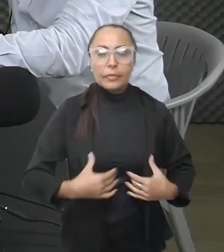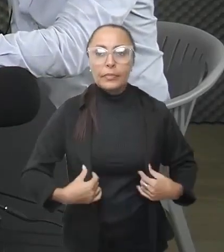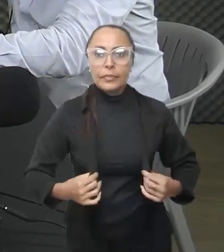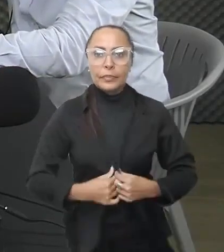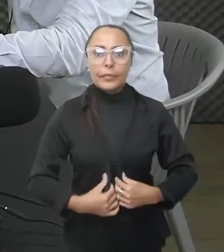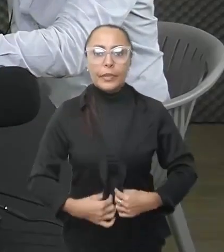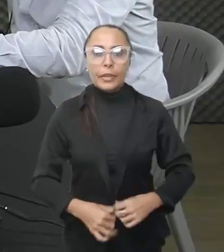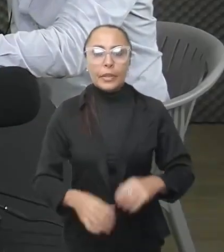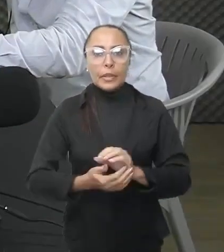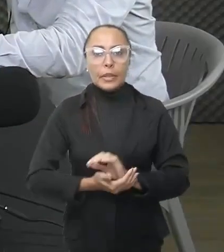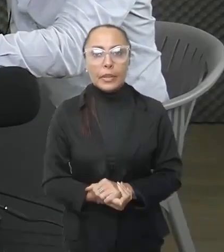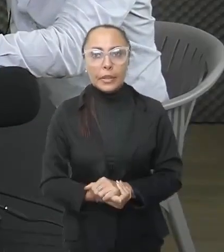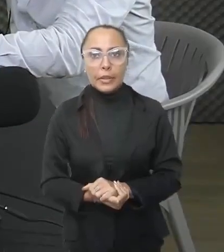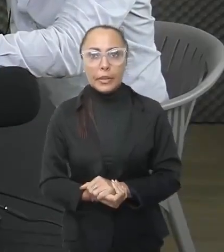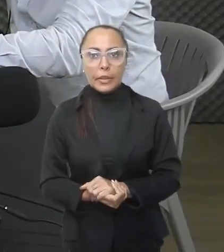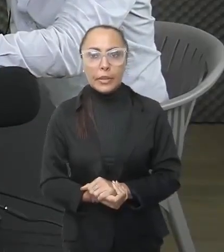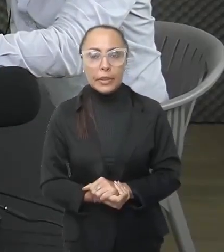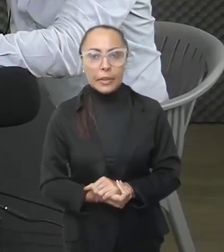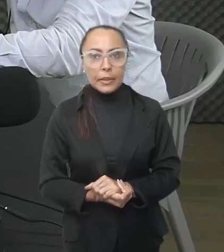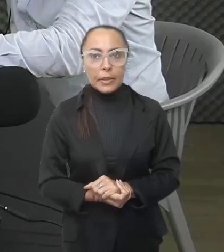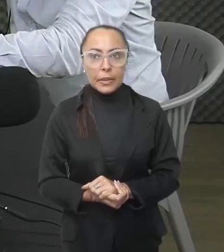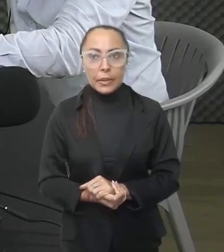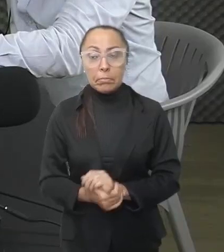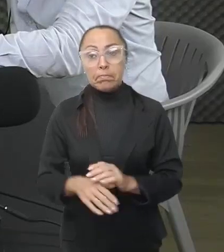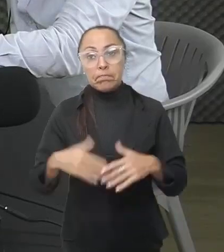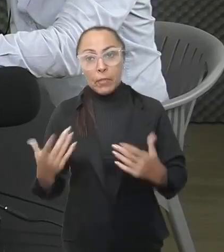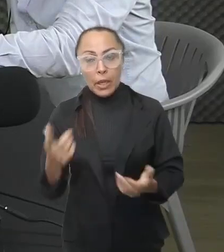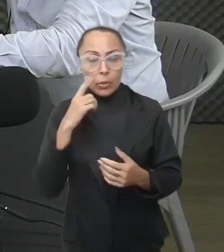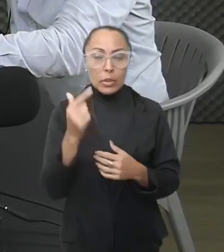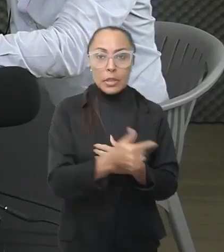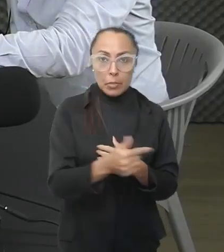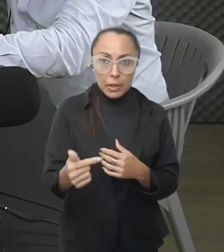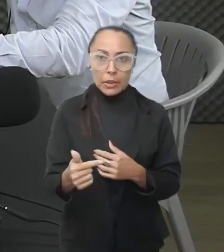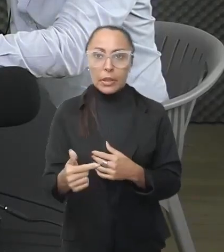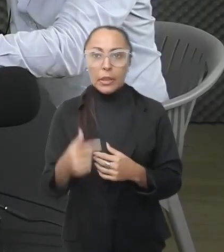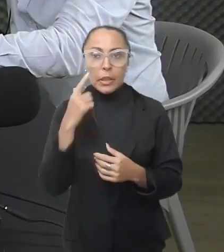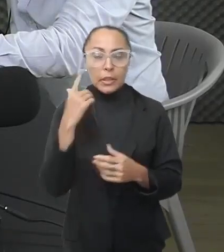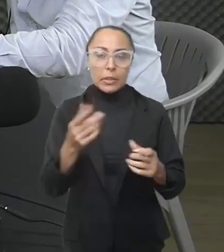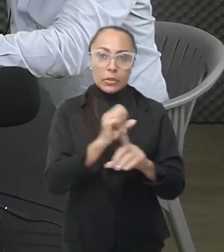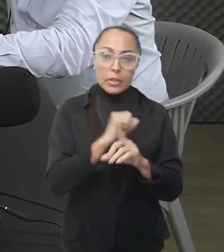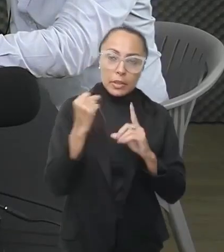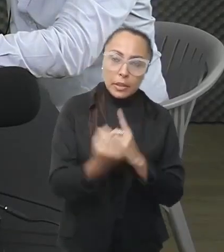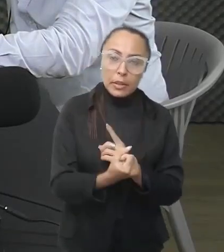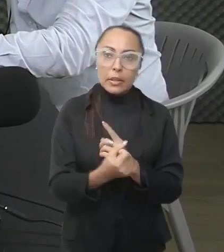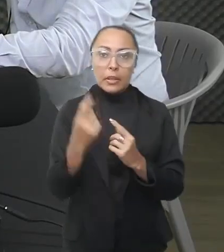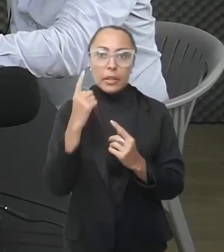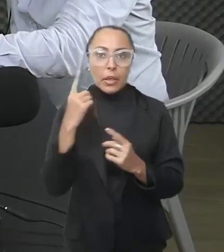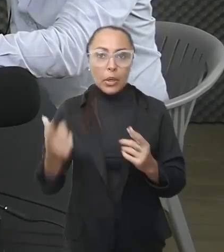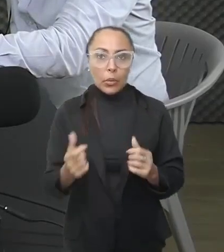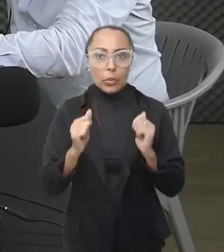né? Regis, é uma semana em que a sociedade, poder